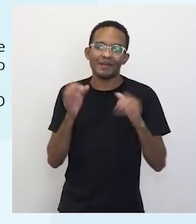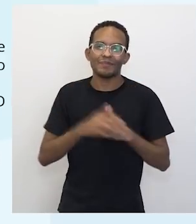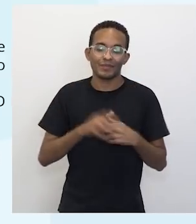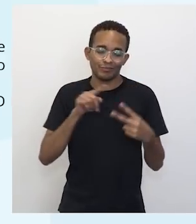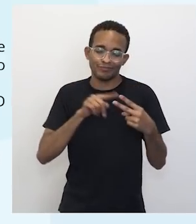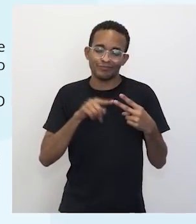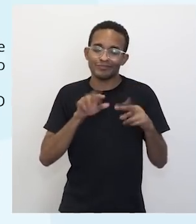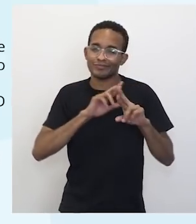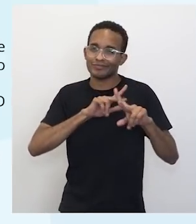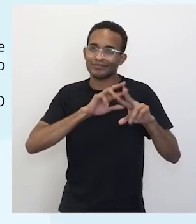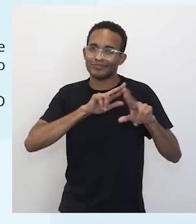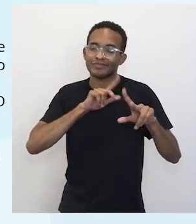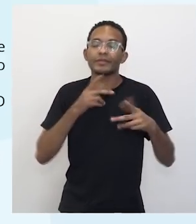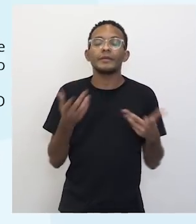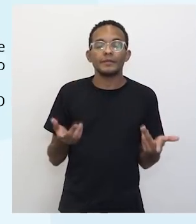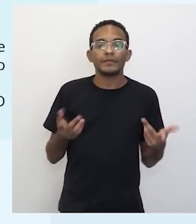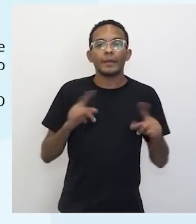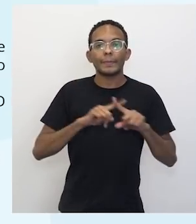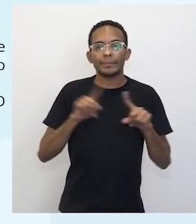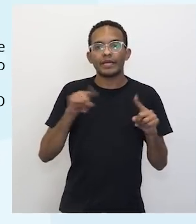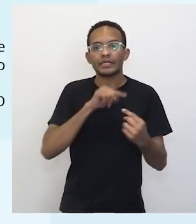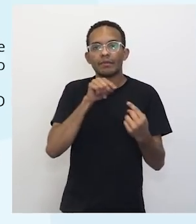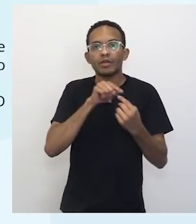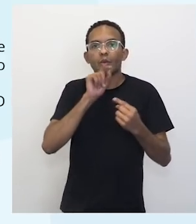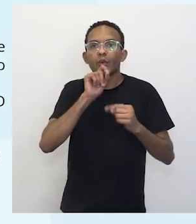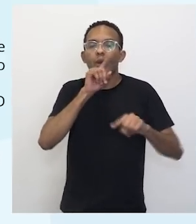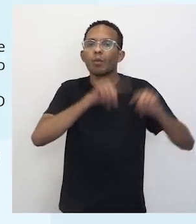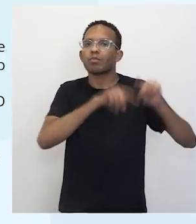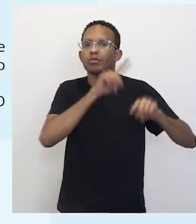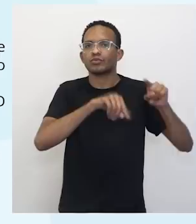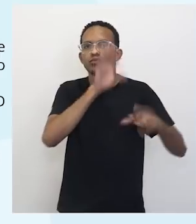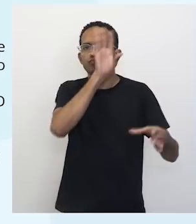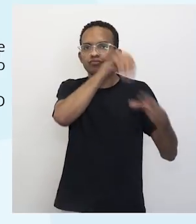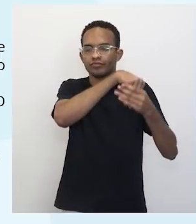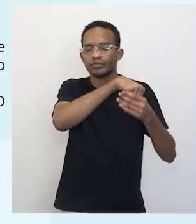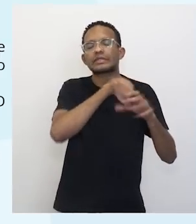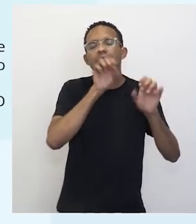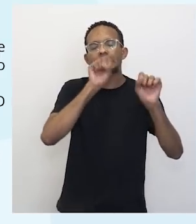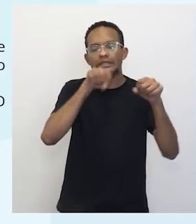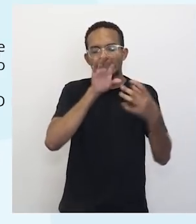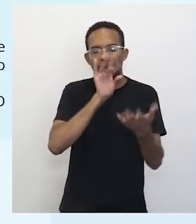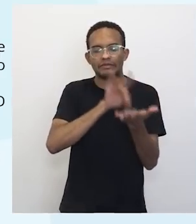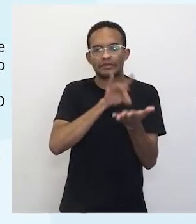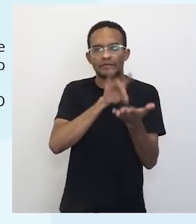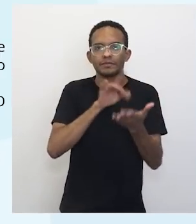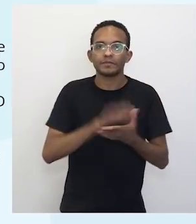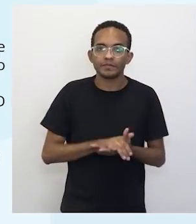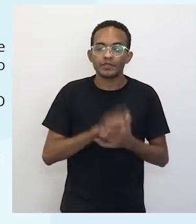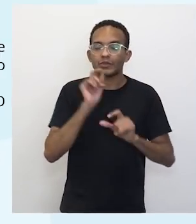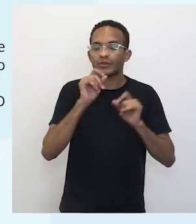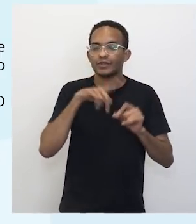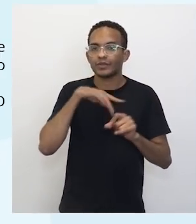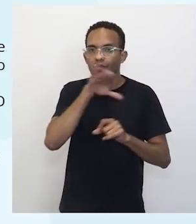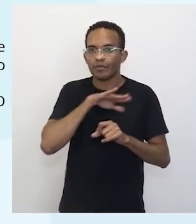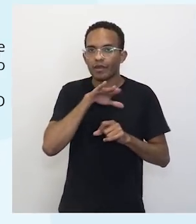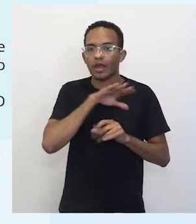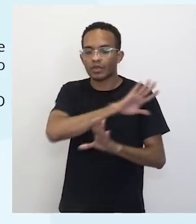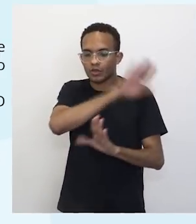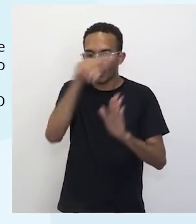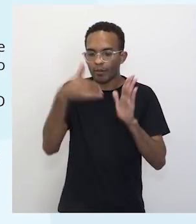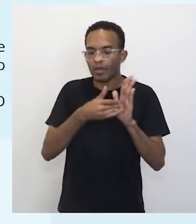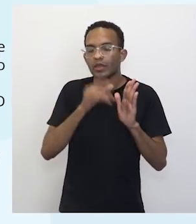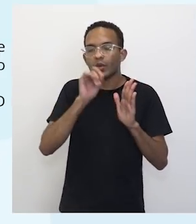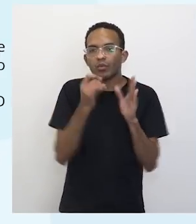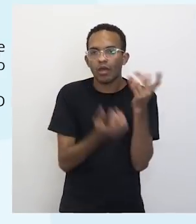o nome, né? Completa e incompleta. Mas tem a ver com os produtos formados, né? Exatamente. Eu tenho na combustão completa